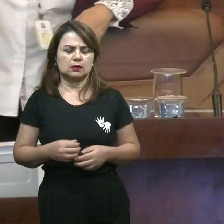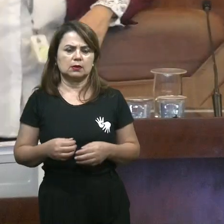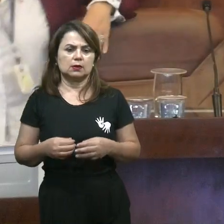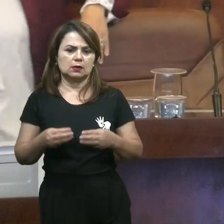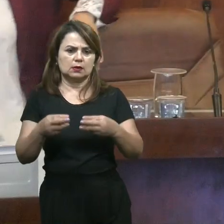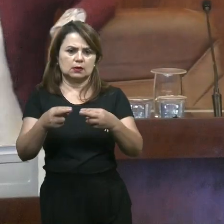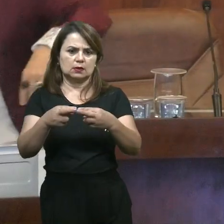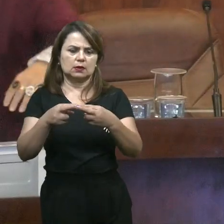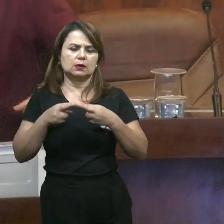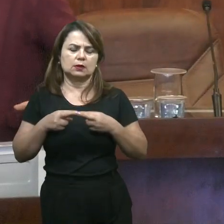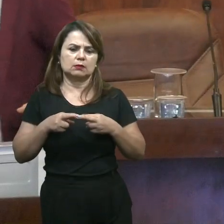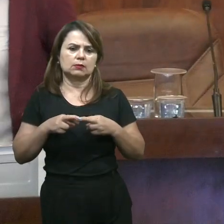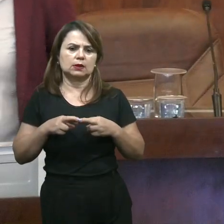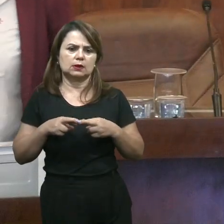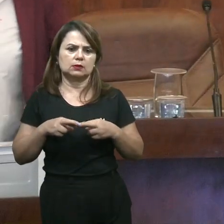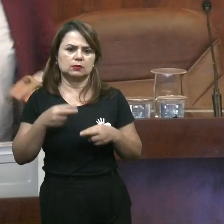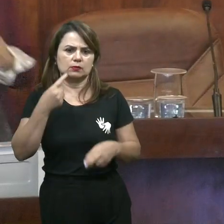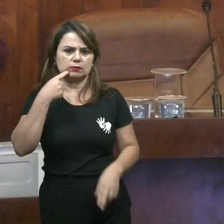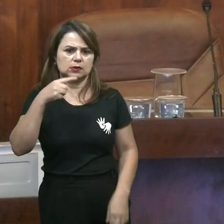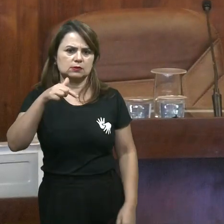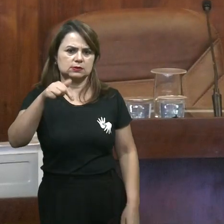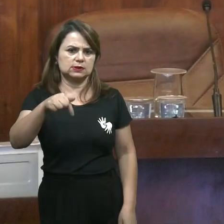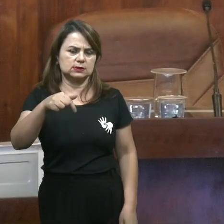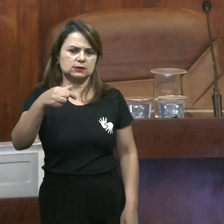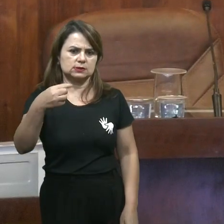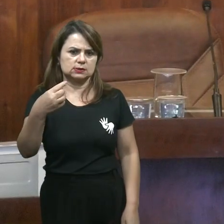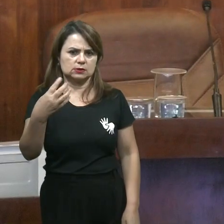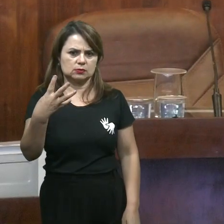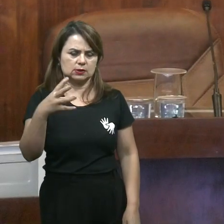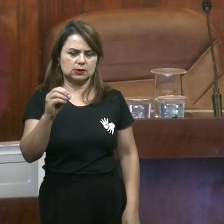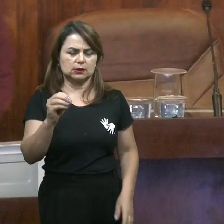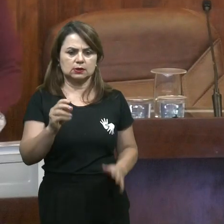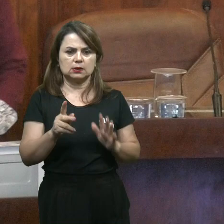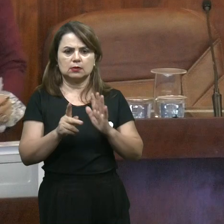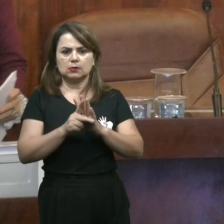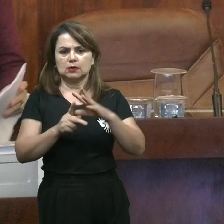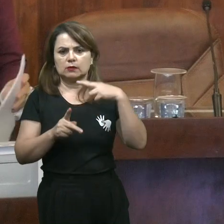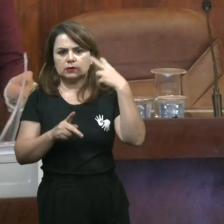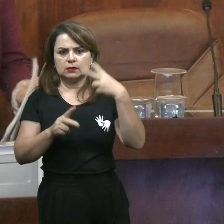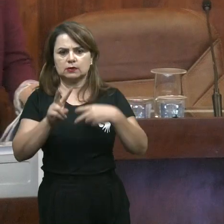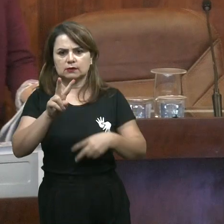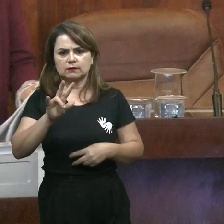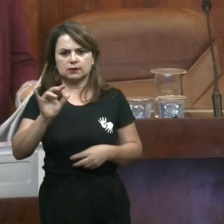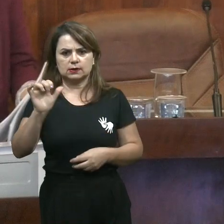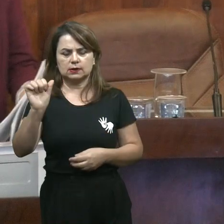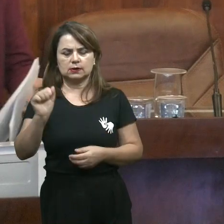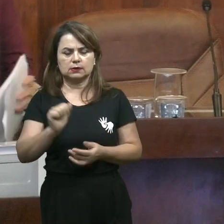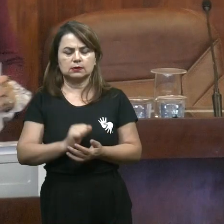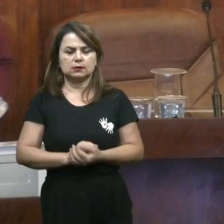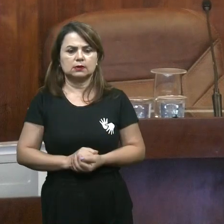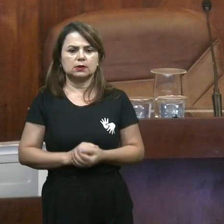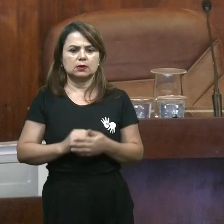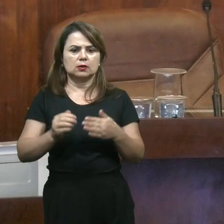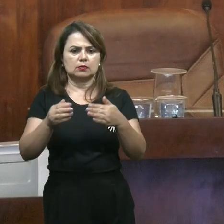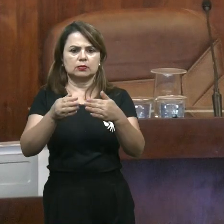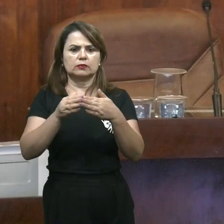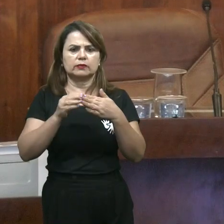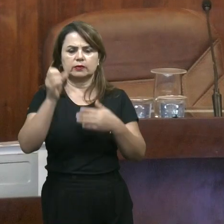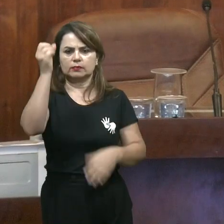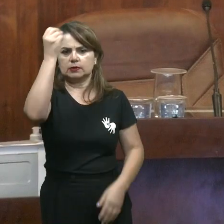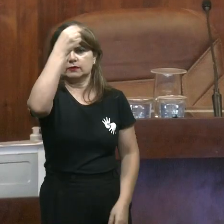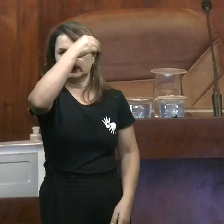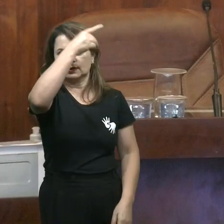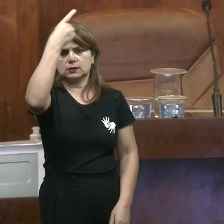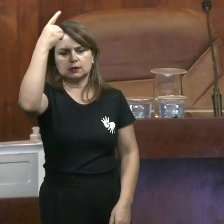Requerimento 1740, barra 224, da vereadora Vânia Ramos. Solicitando ao prefeito municipal, o senhor Daniel Alonso, após consulta aos setores